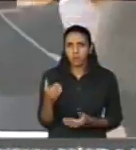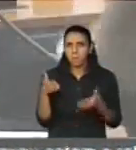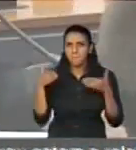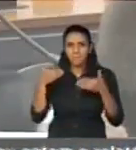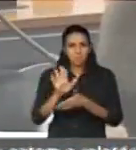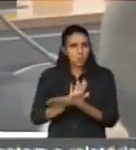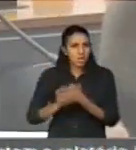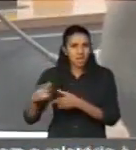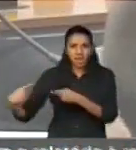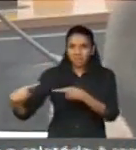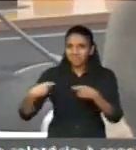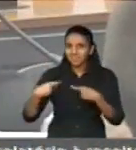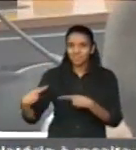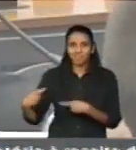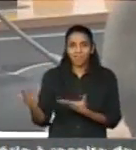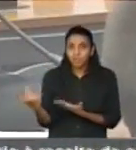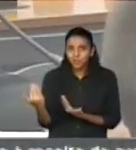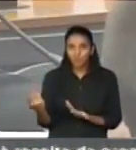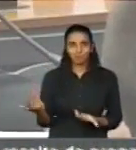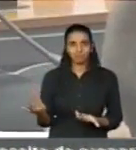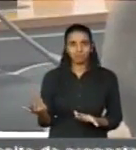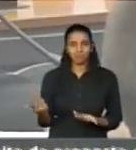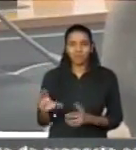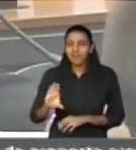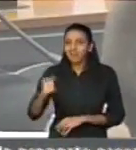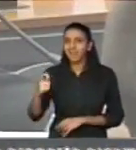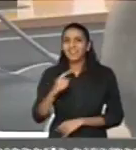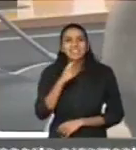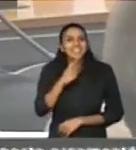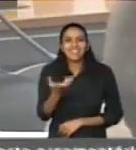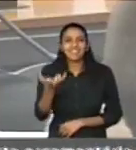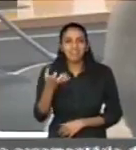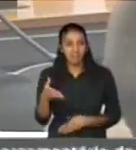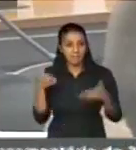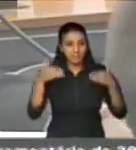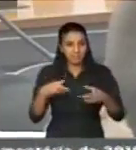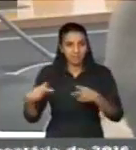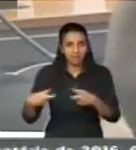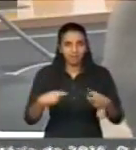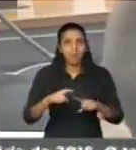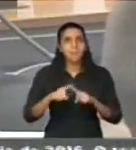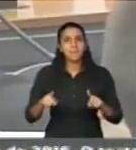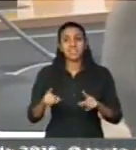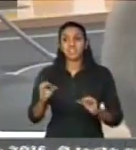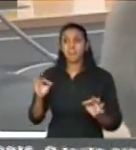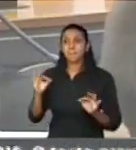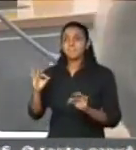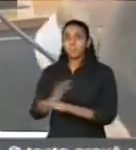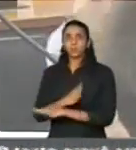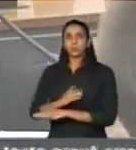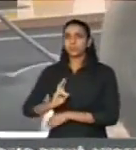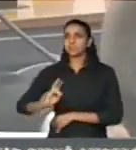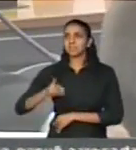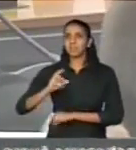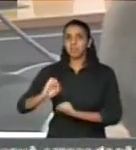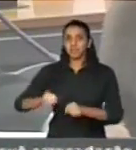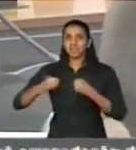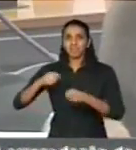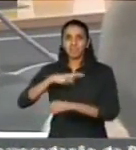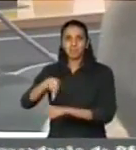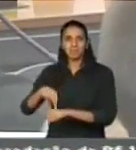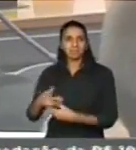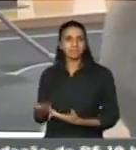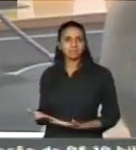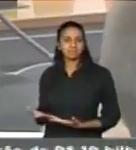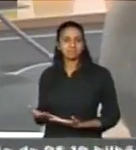E eu tenho certeza que aqui não há intenção de participar de guerra, não. Mas estão prontos para defender a nossa pátria. E eu quero agradecer,